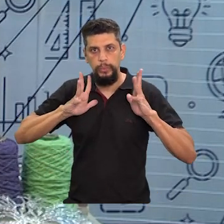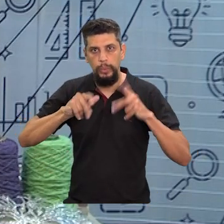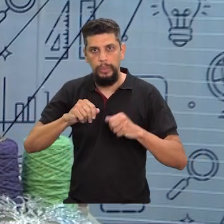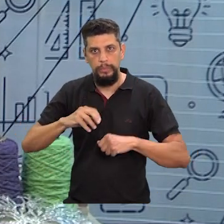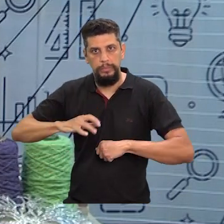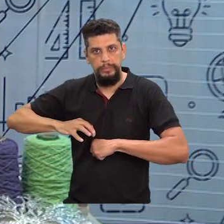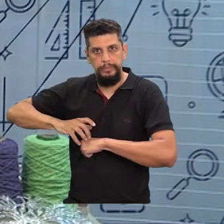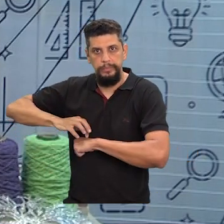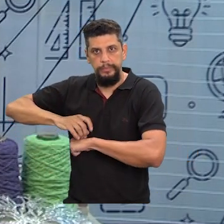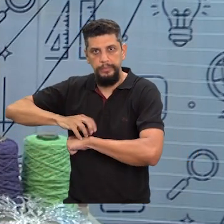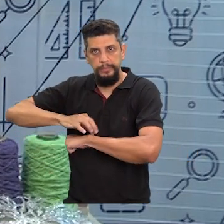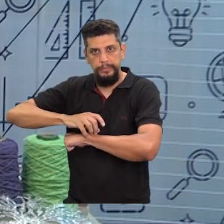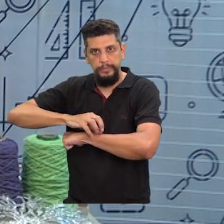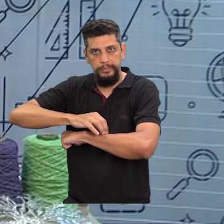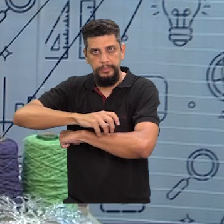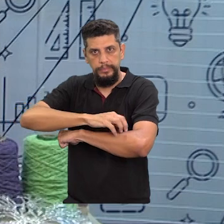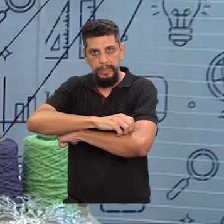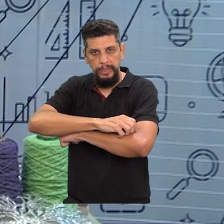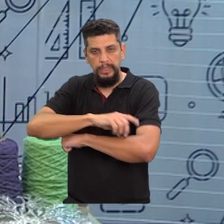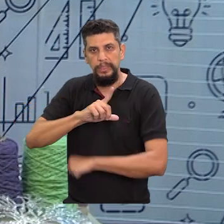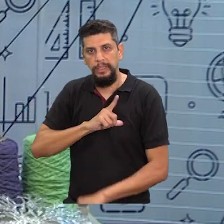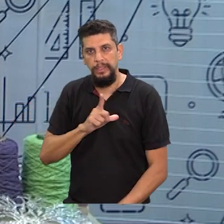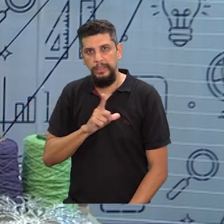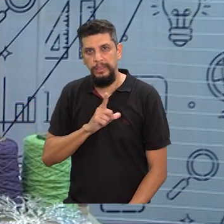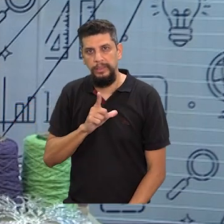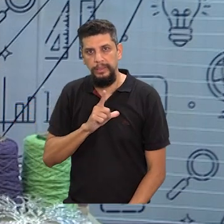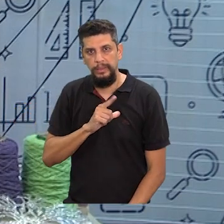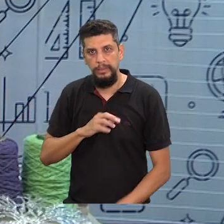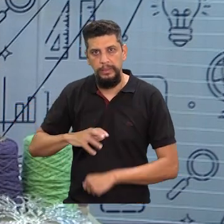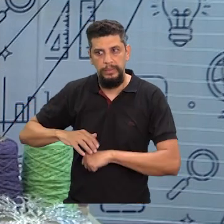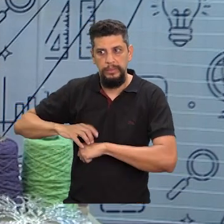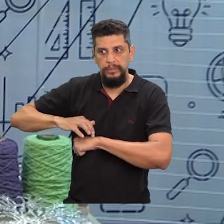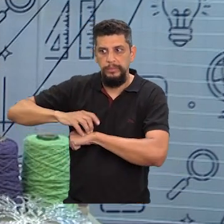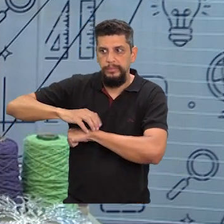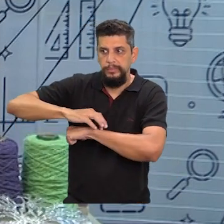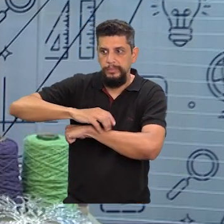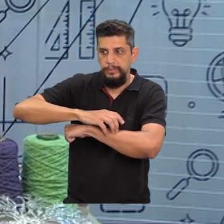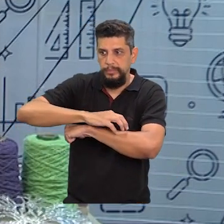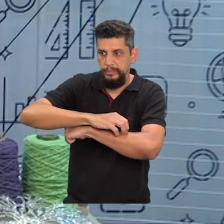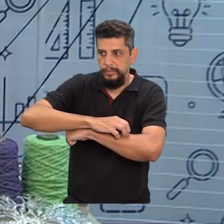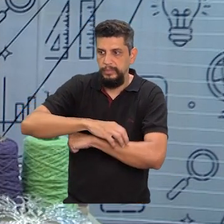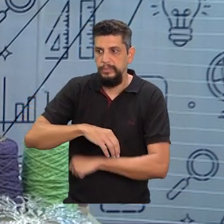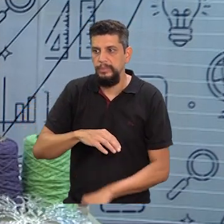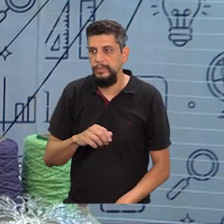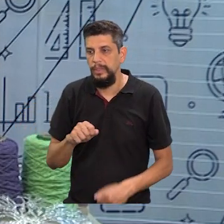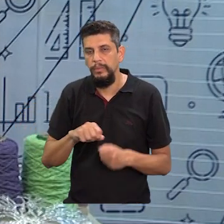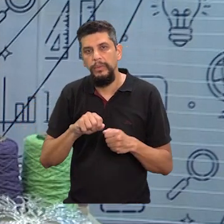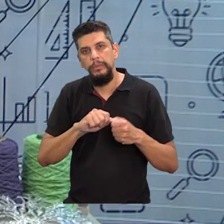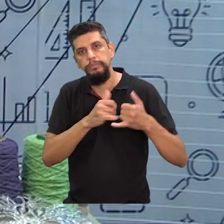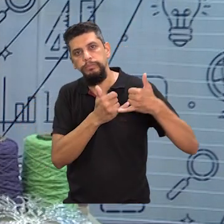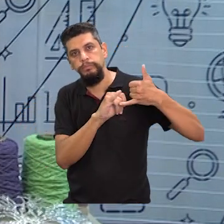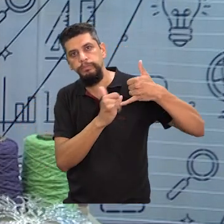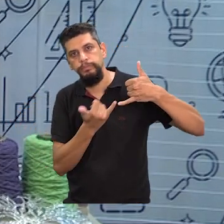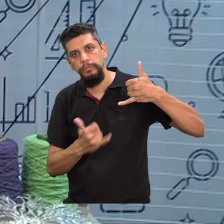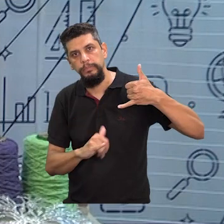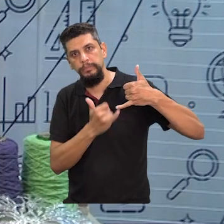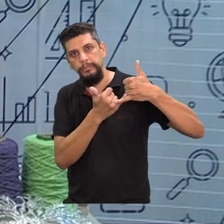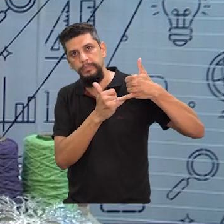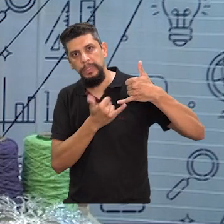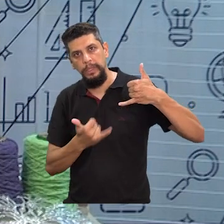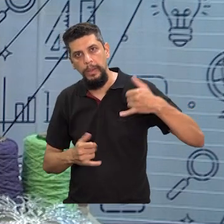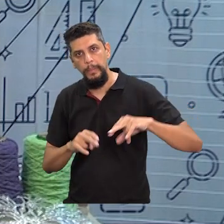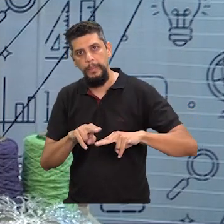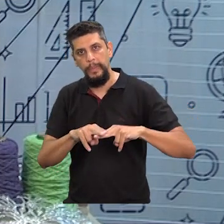isso da aranha. Gente, tem, além disso, a aranha, então, tem tudo a ver com esse ato de fiar.